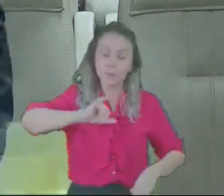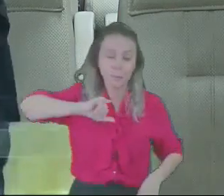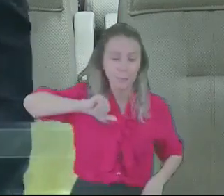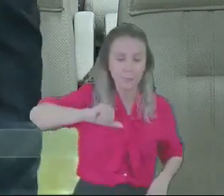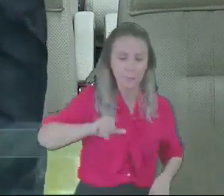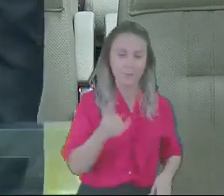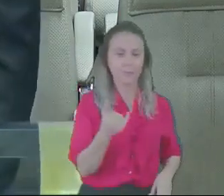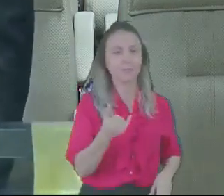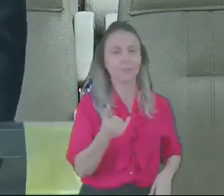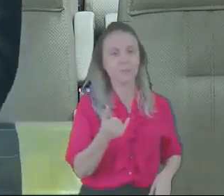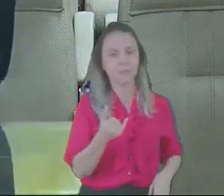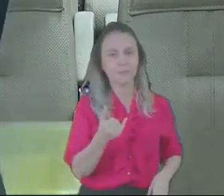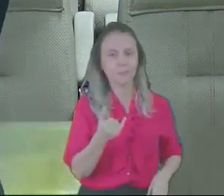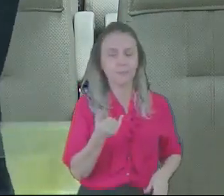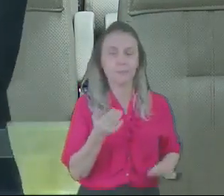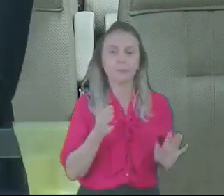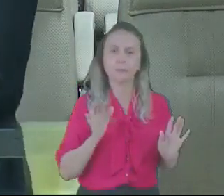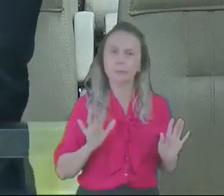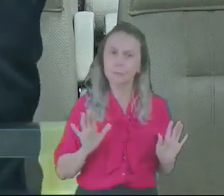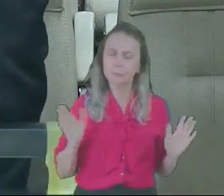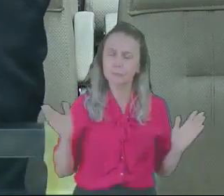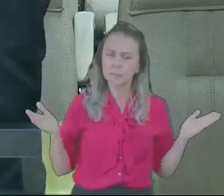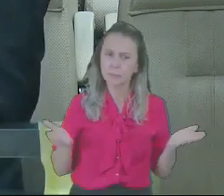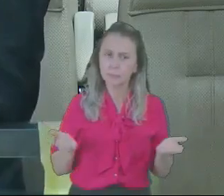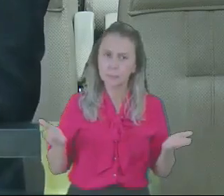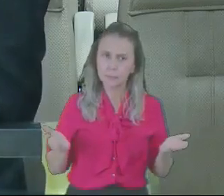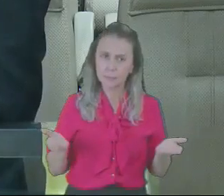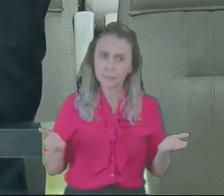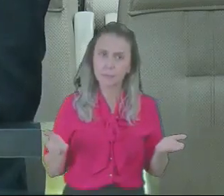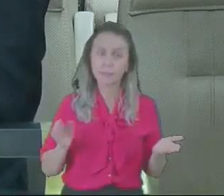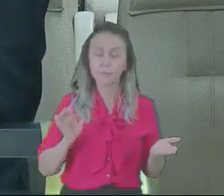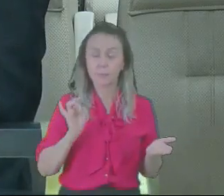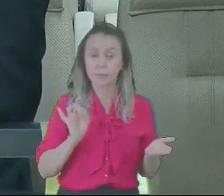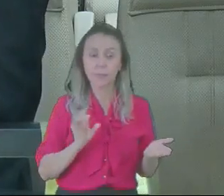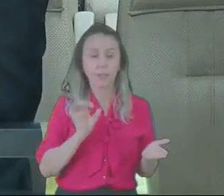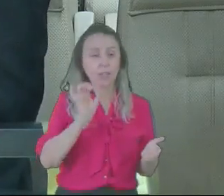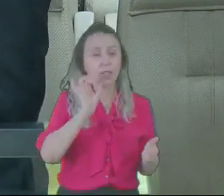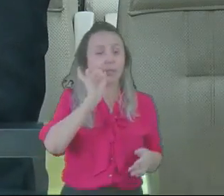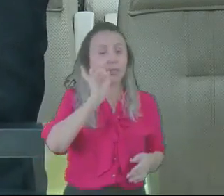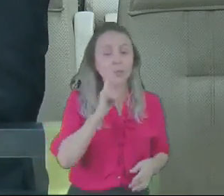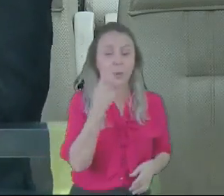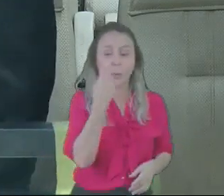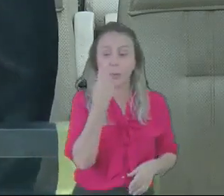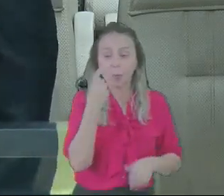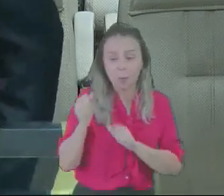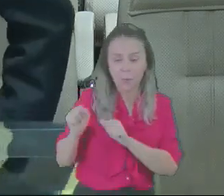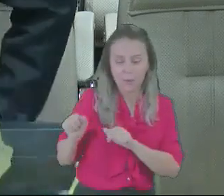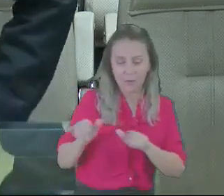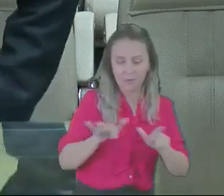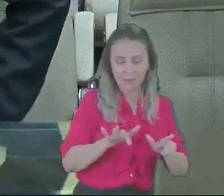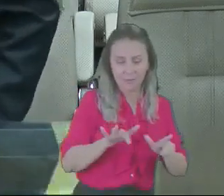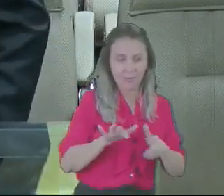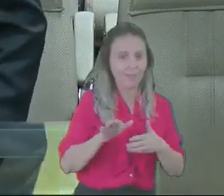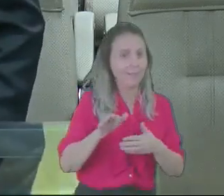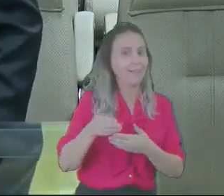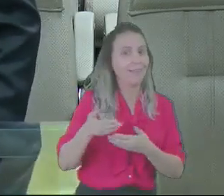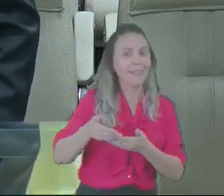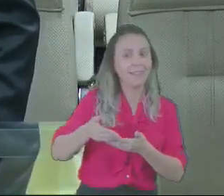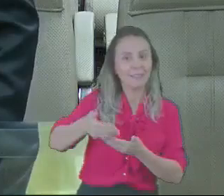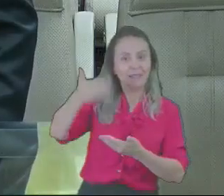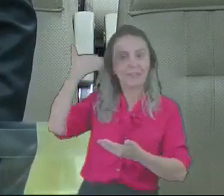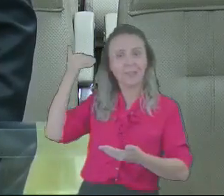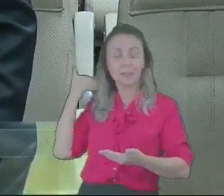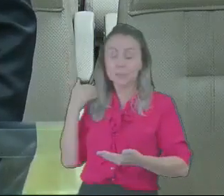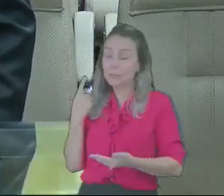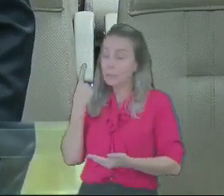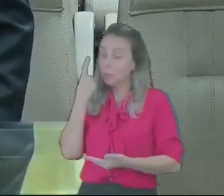e Geralmente as pessoas hoje quando falou de pastor é uma semana viagem de volta que ela é um ano lá em Doutora um diz que o